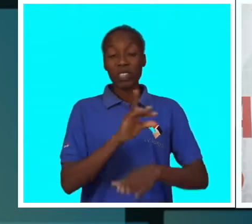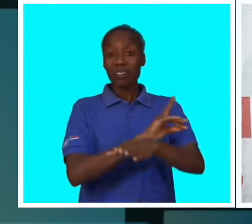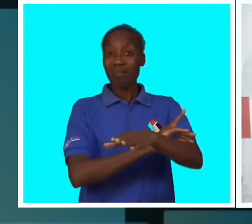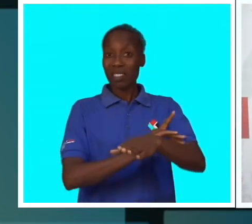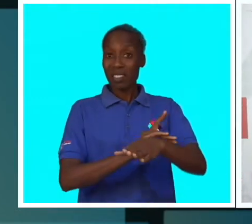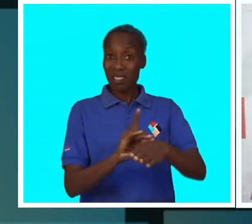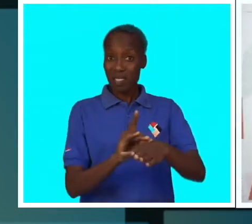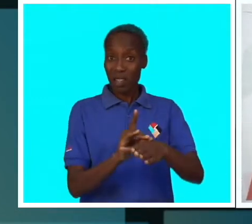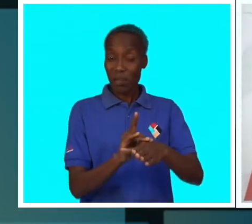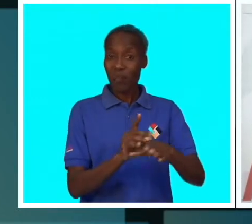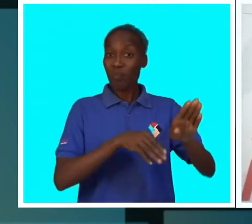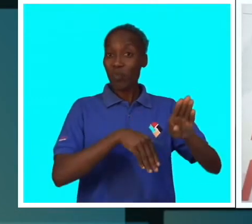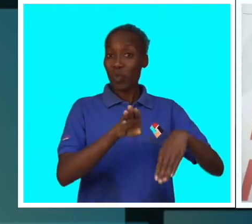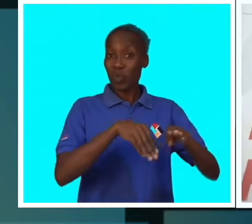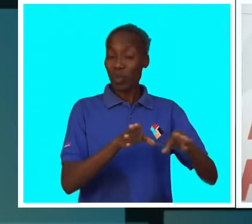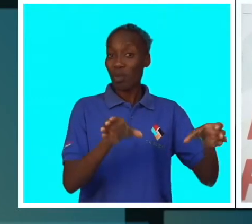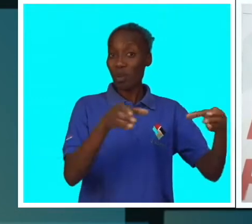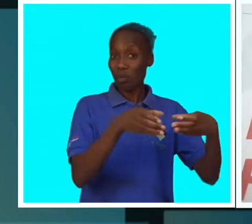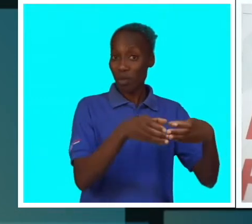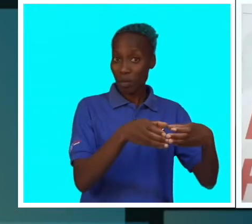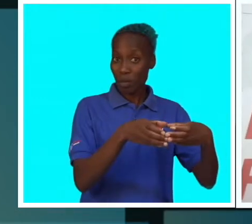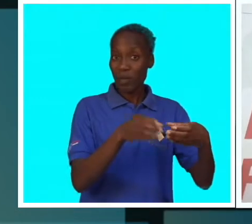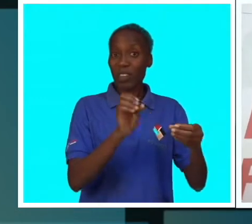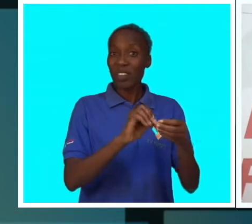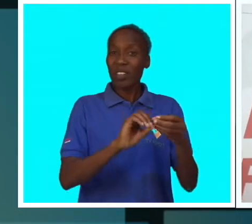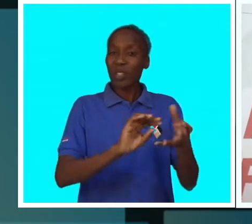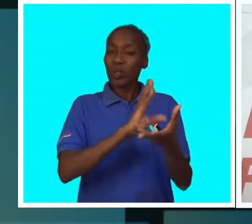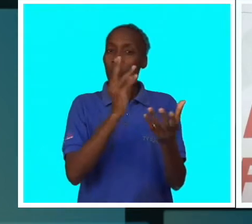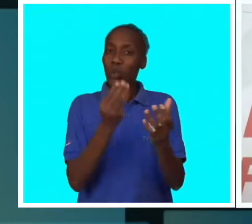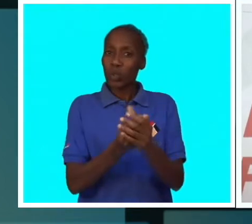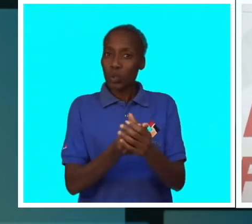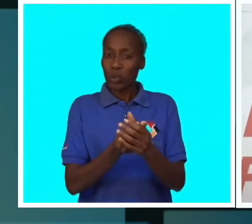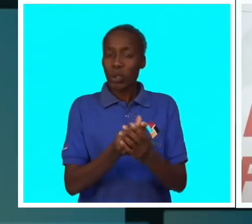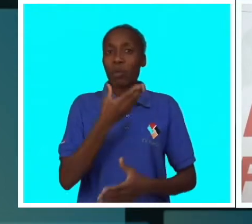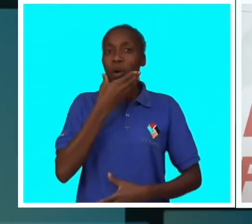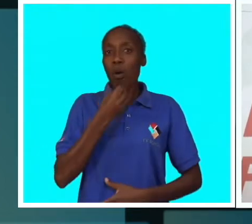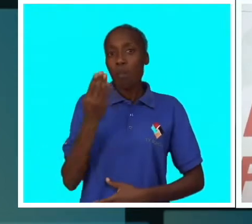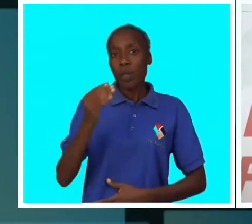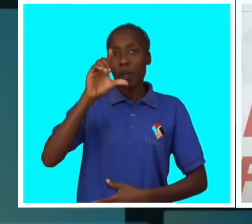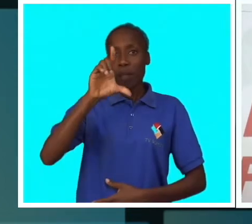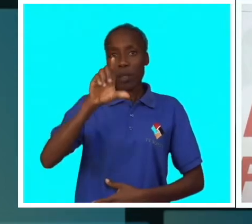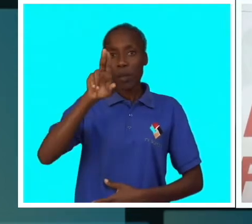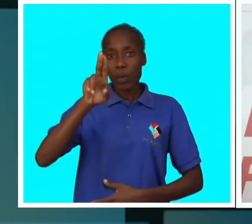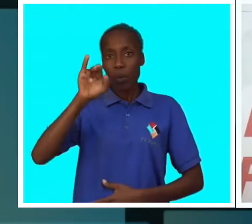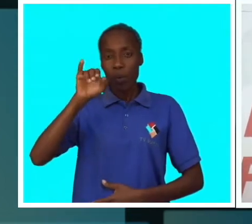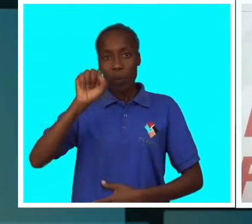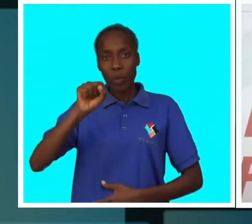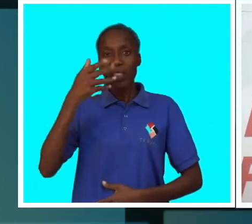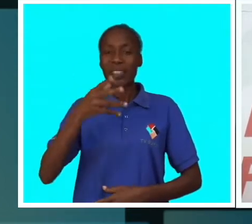de Futebol fez tudo com o selecionador adjunto, o senhor Luiz Gonçalves,